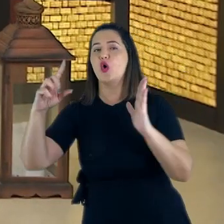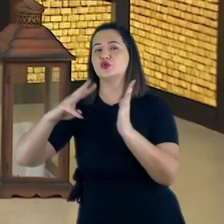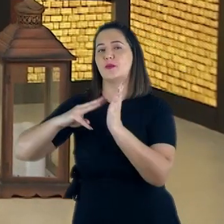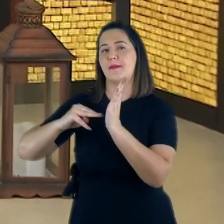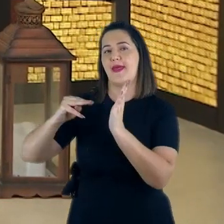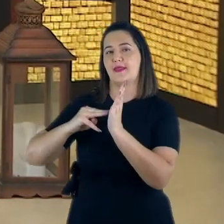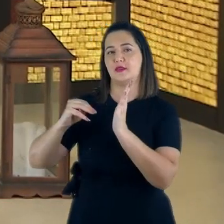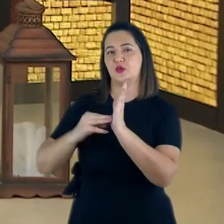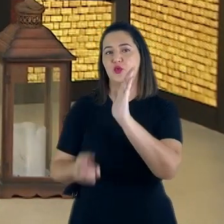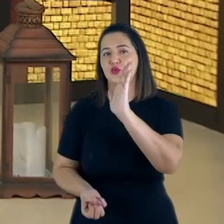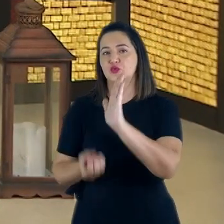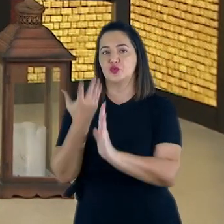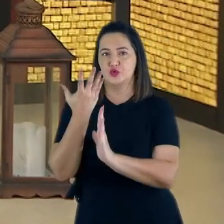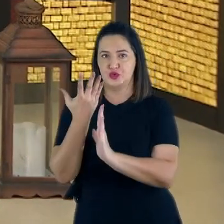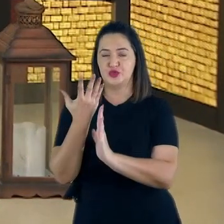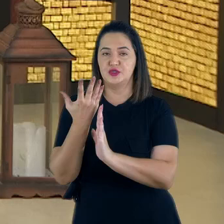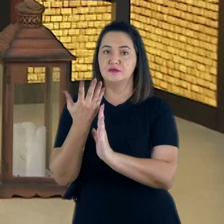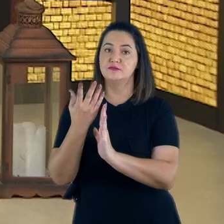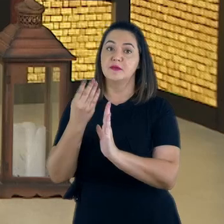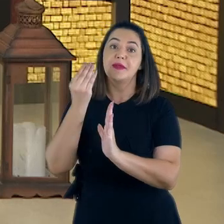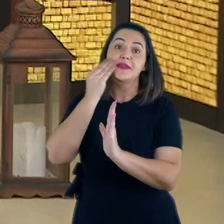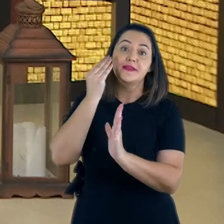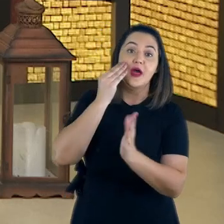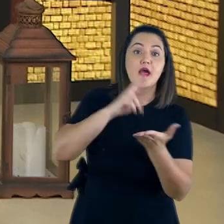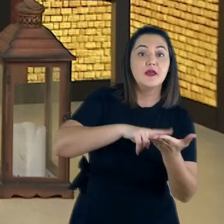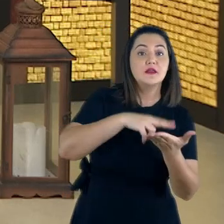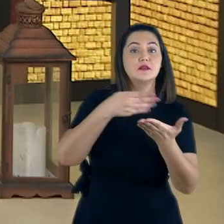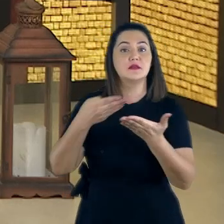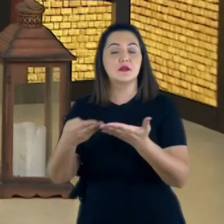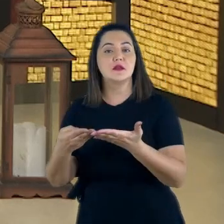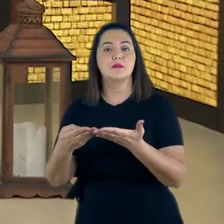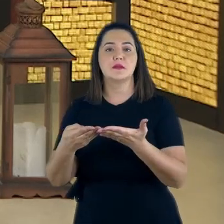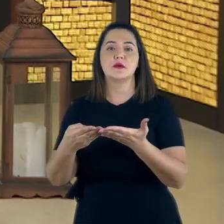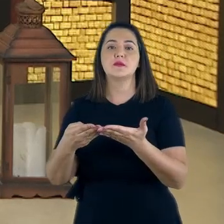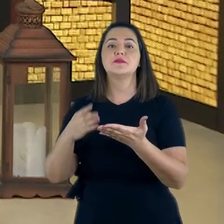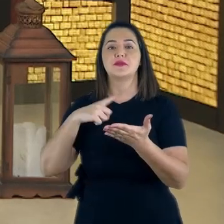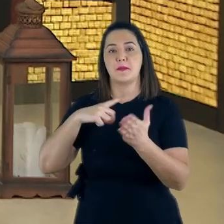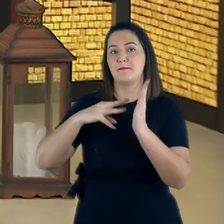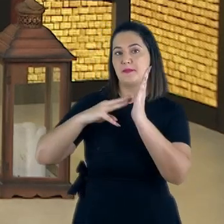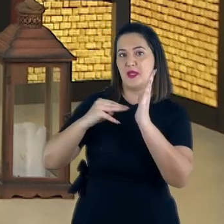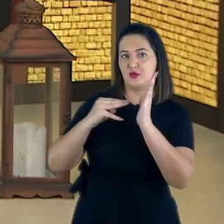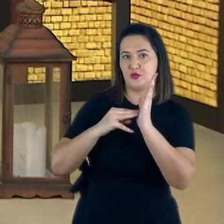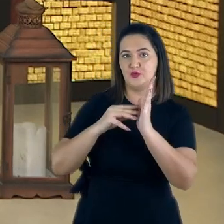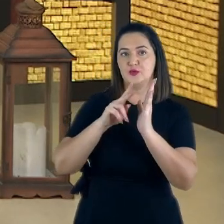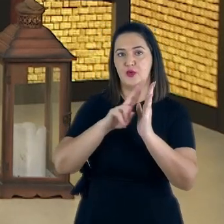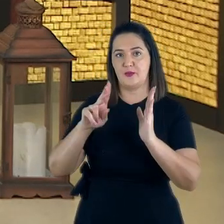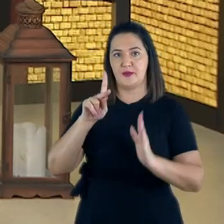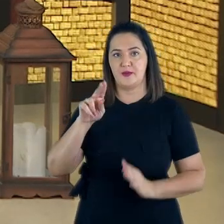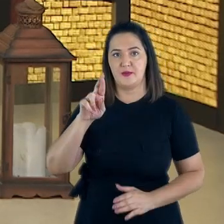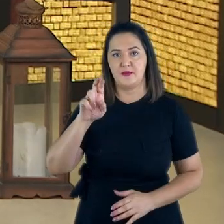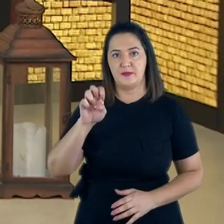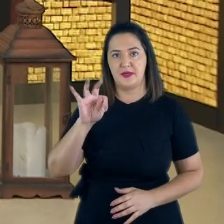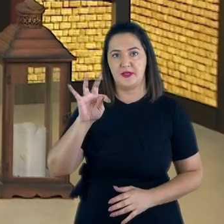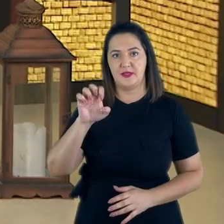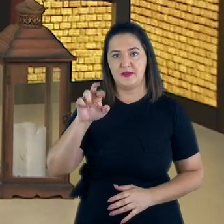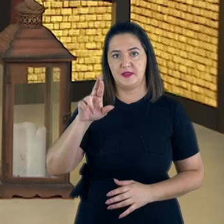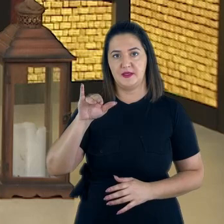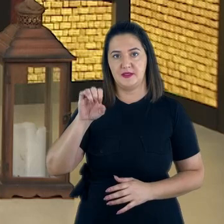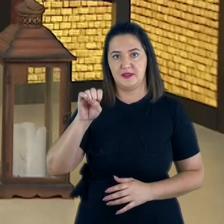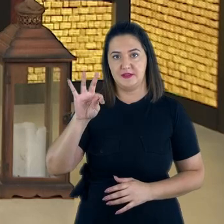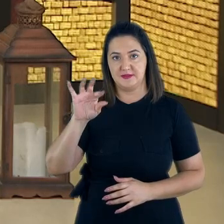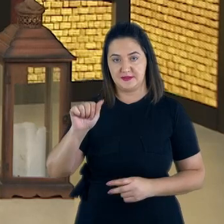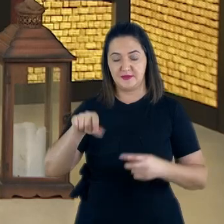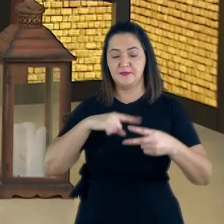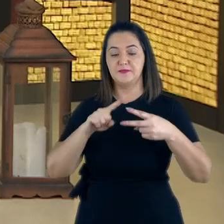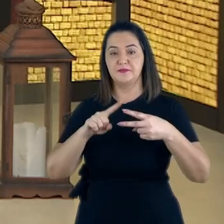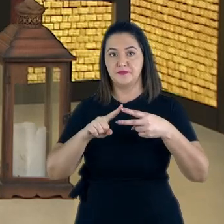lentamente substituído por outros sistemas de interpretação, especialmente o preterista e o futurista, que eu já mencionei no